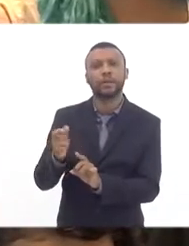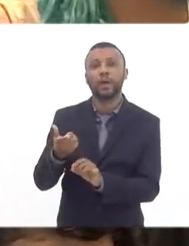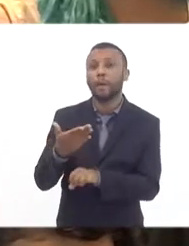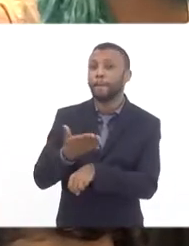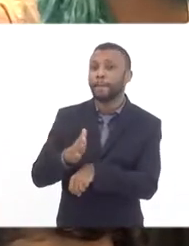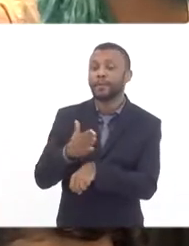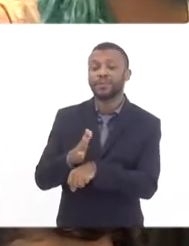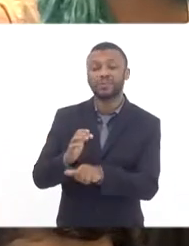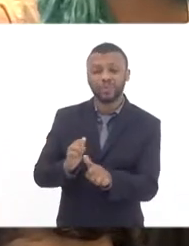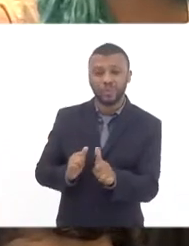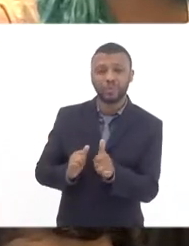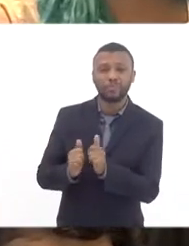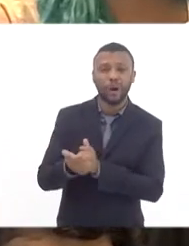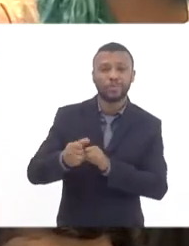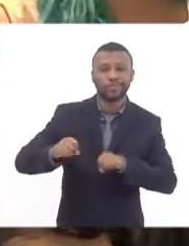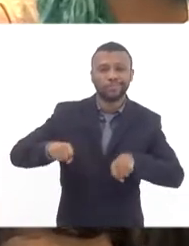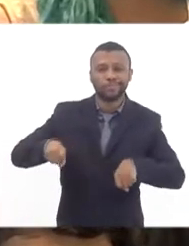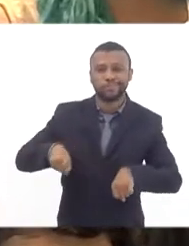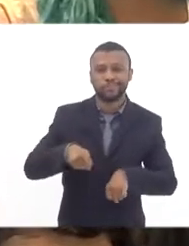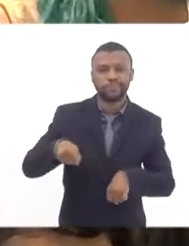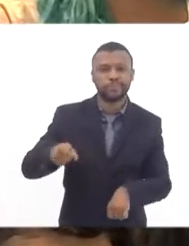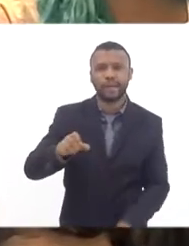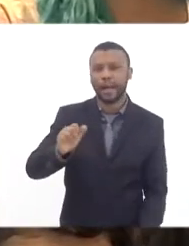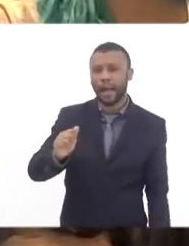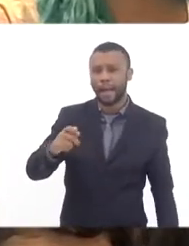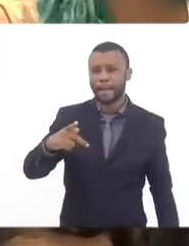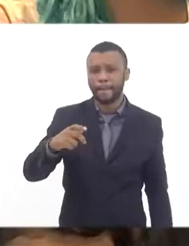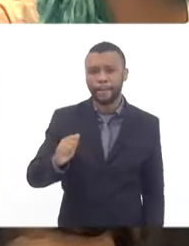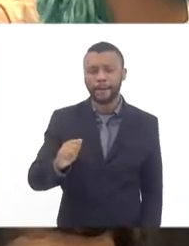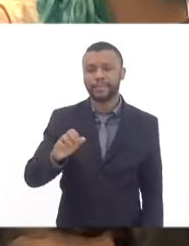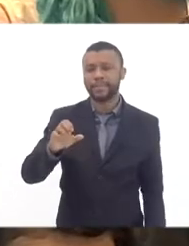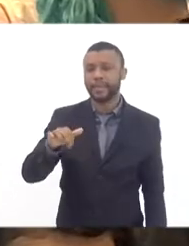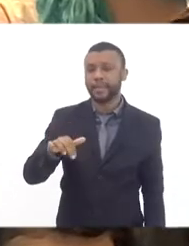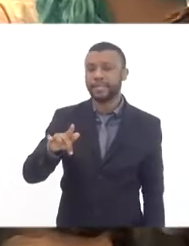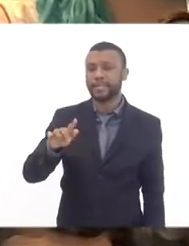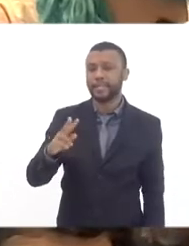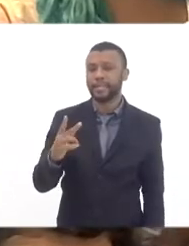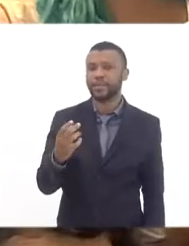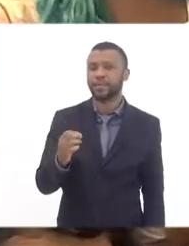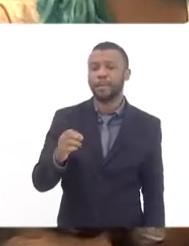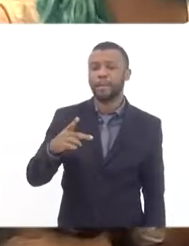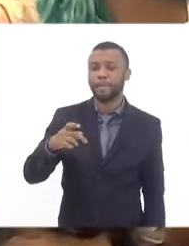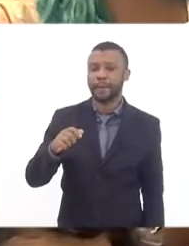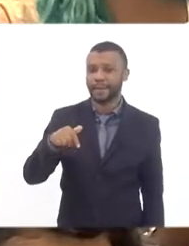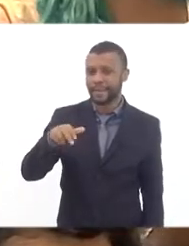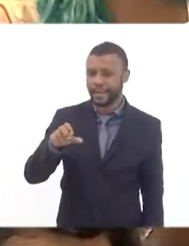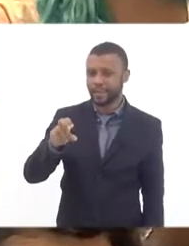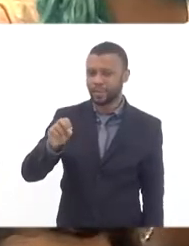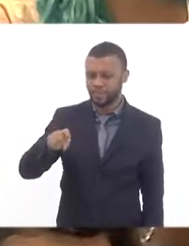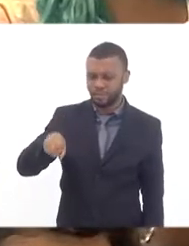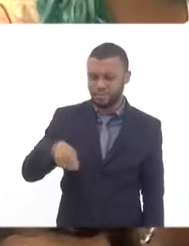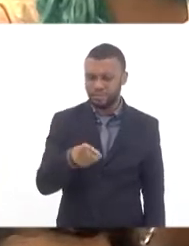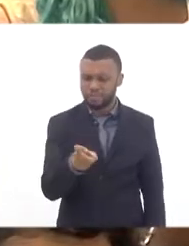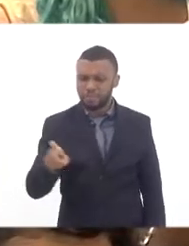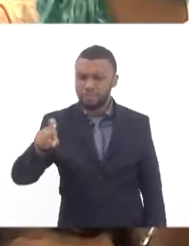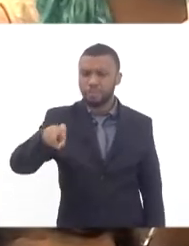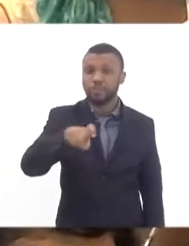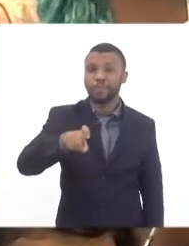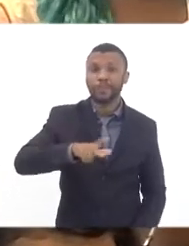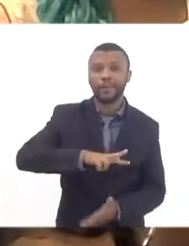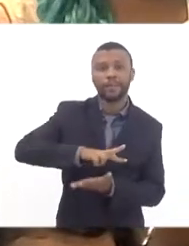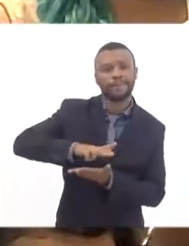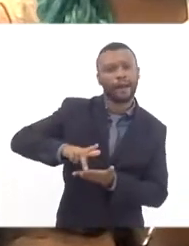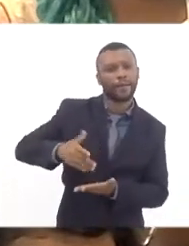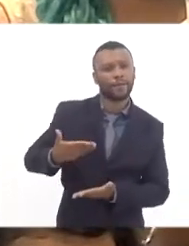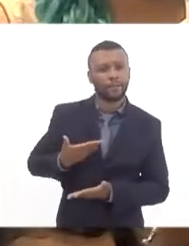o esporte motocross, na APA de Rio Pequeno, e várias pessoas, amigos deles, né, de cidades vizinhas,